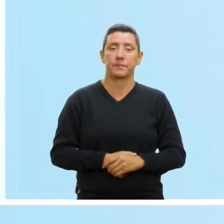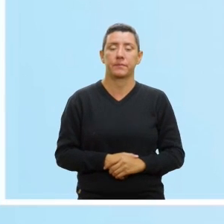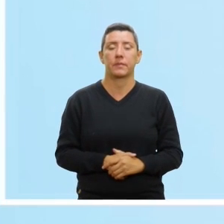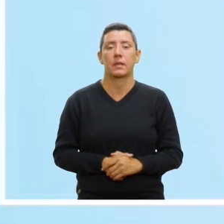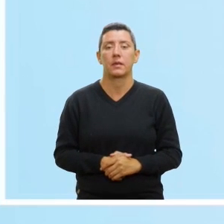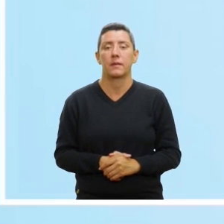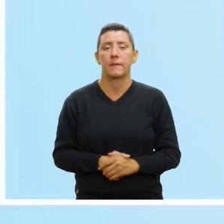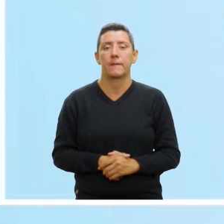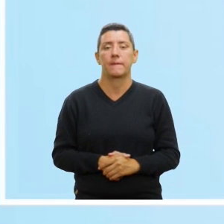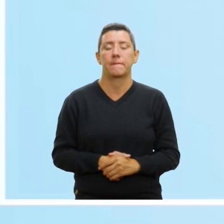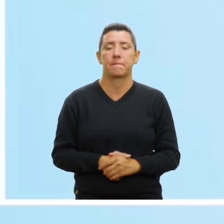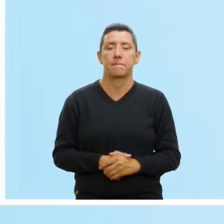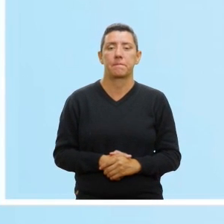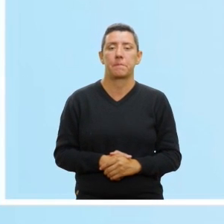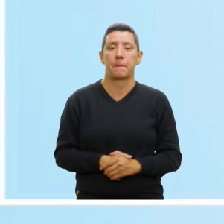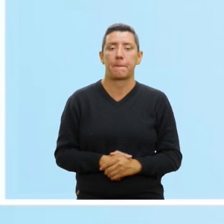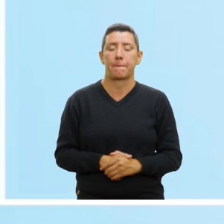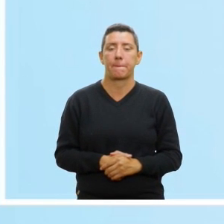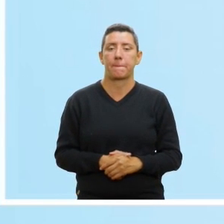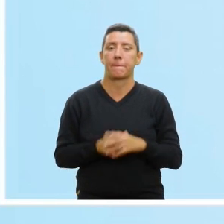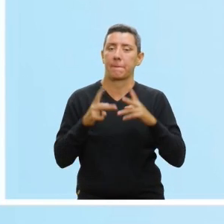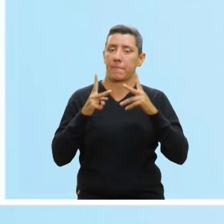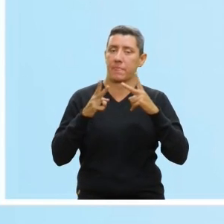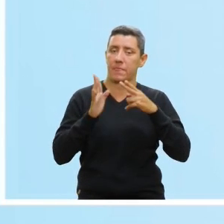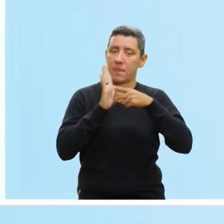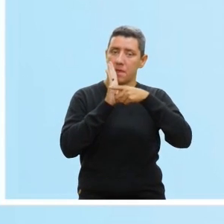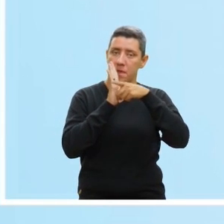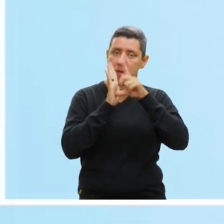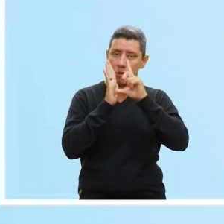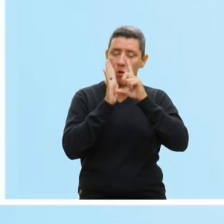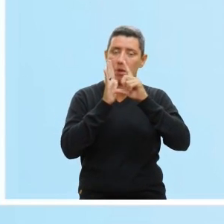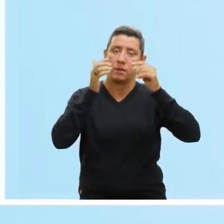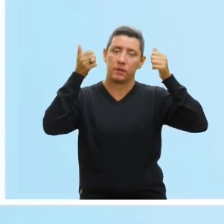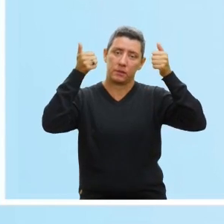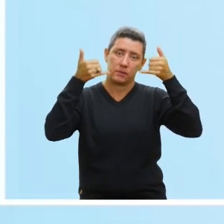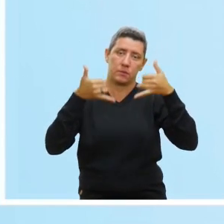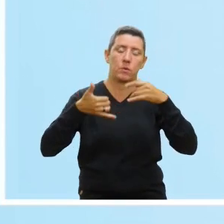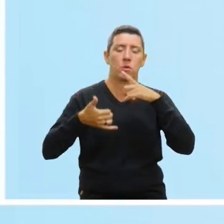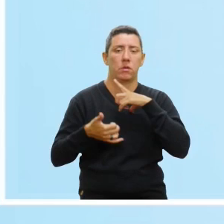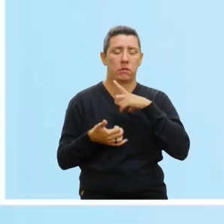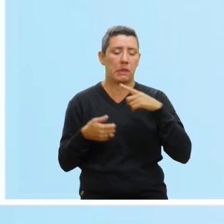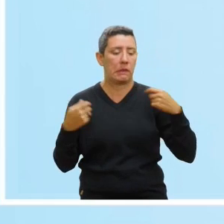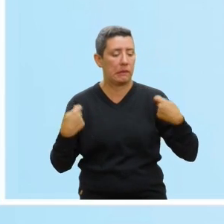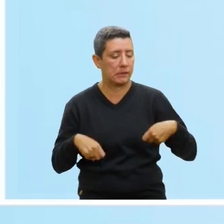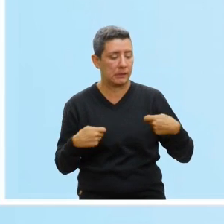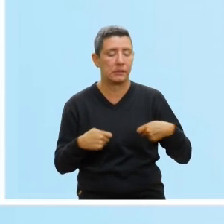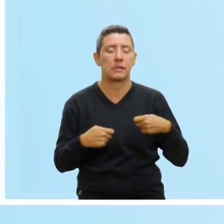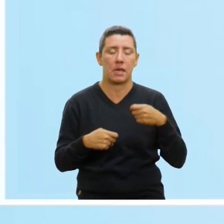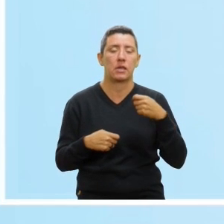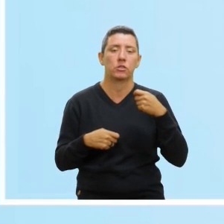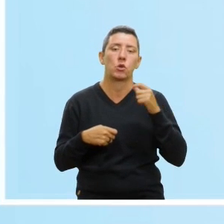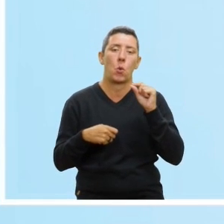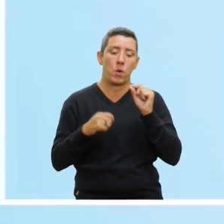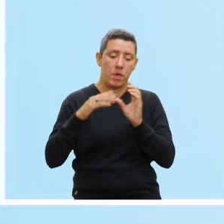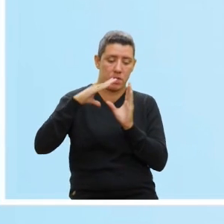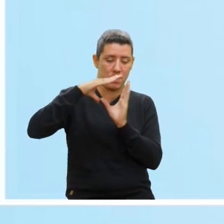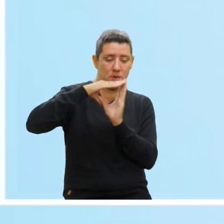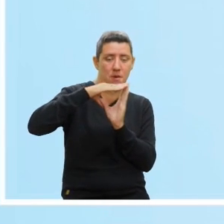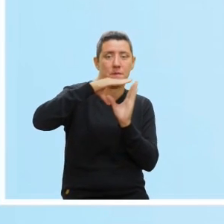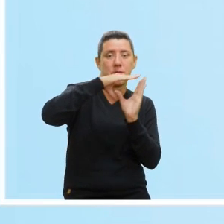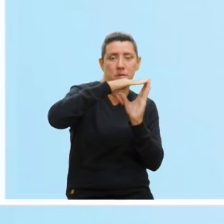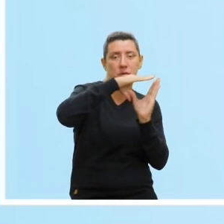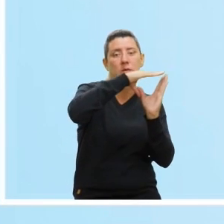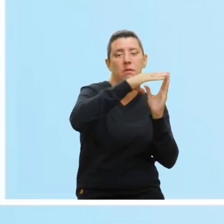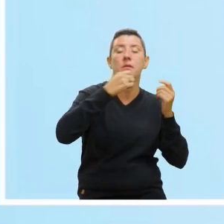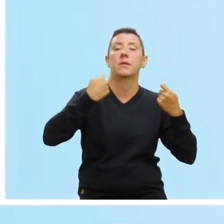Como eu comentei, existe a necessidade de amplificadores, tá? Então, quando a gente